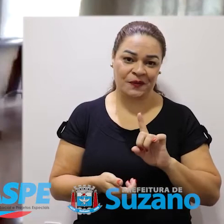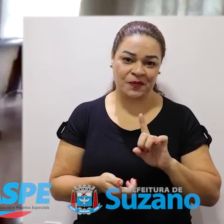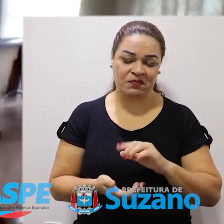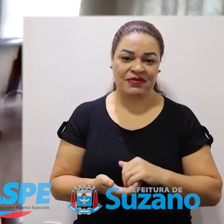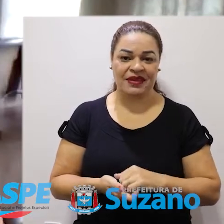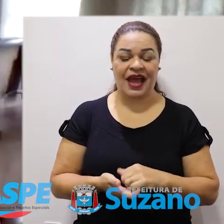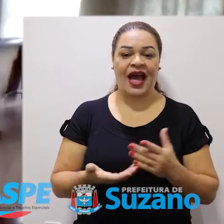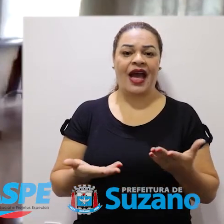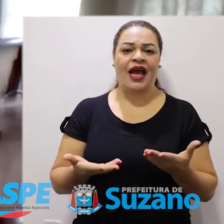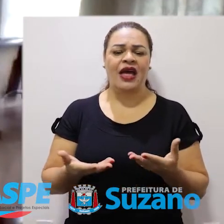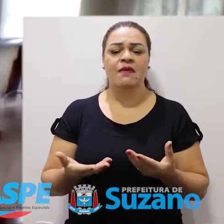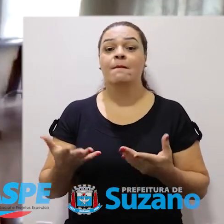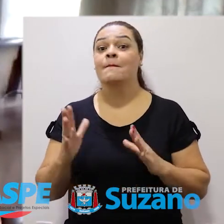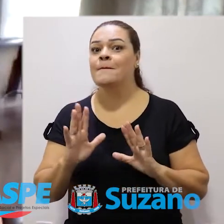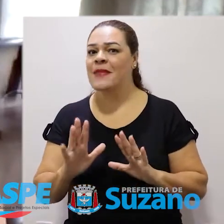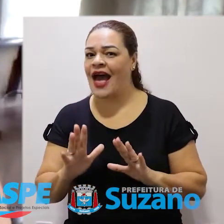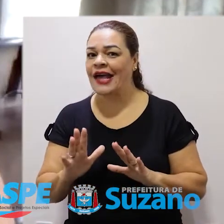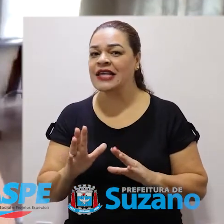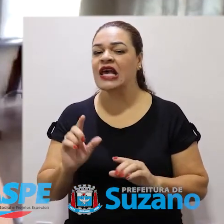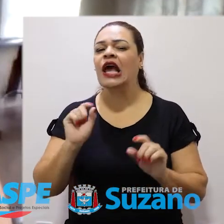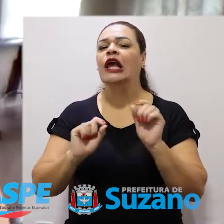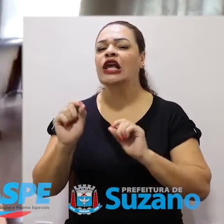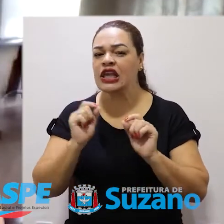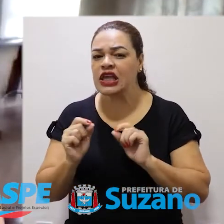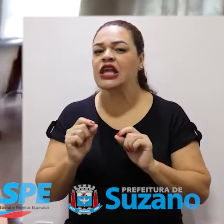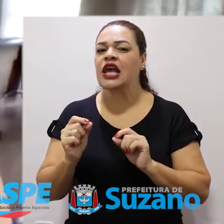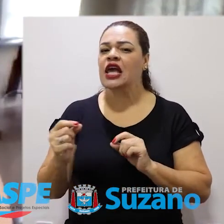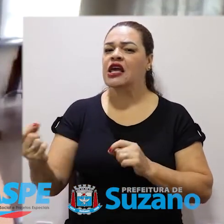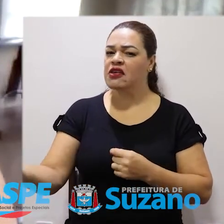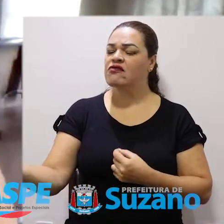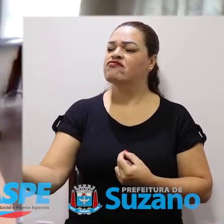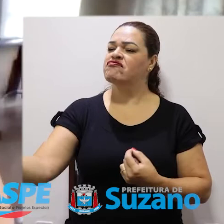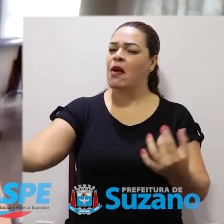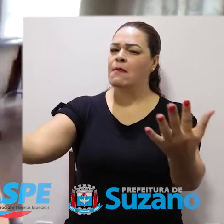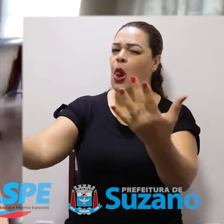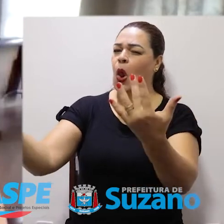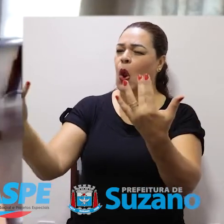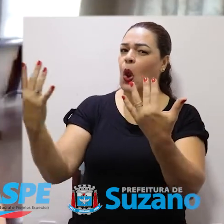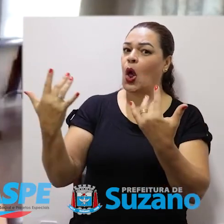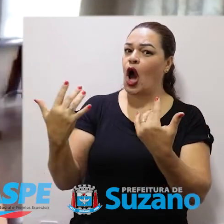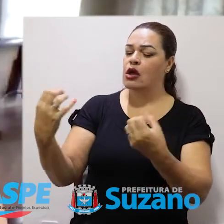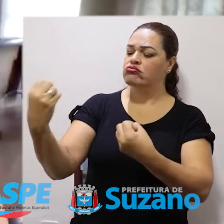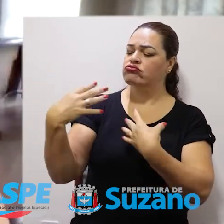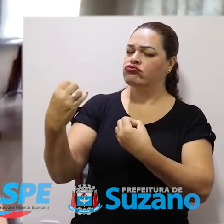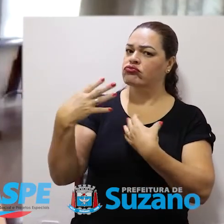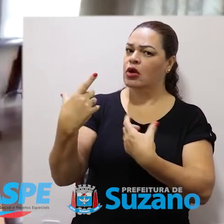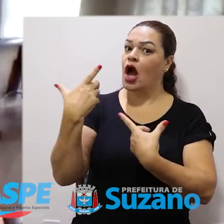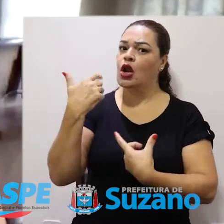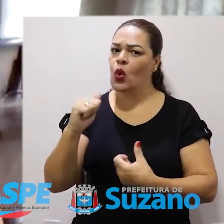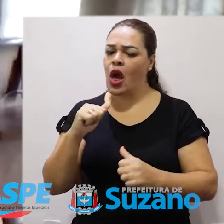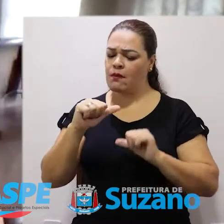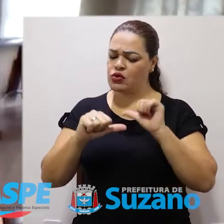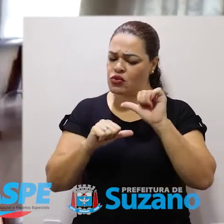Tem quem nos colonizou, quem nos trouxe a língua, como é que a gente foi aprimorando, como é que a gente foi